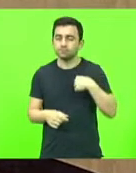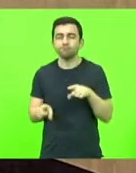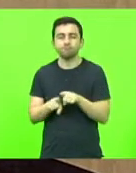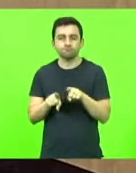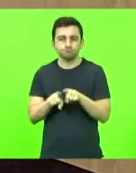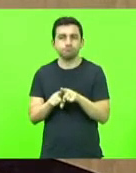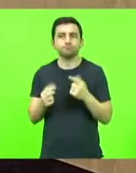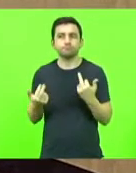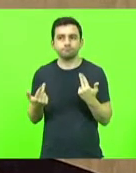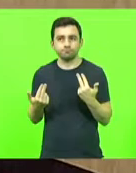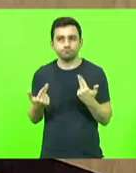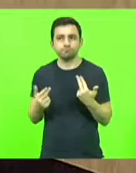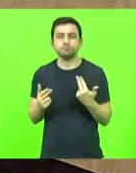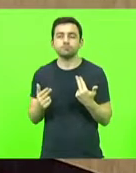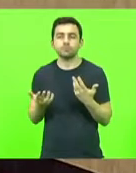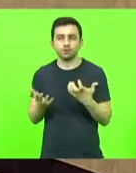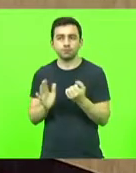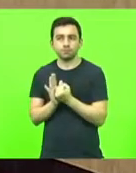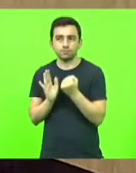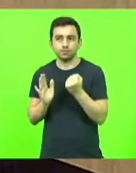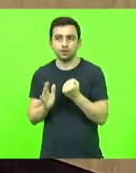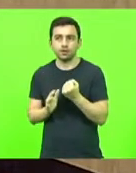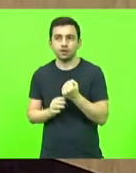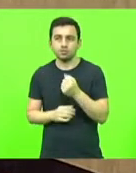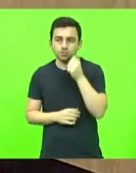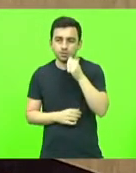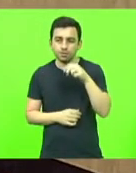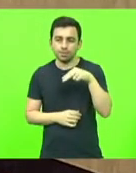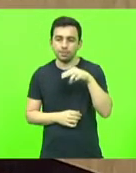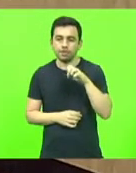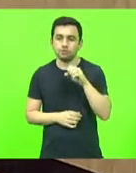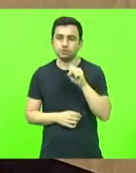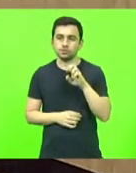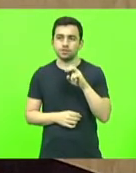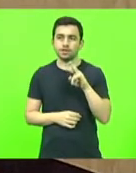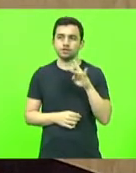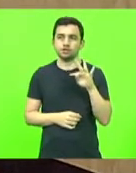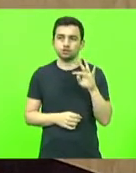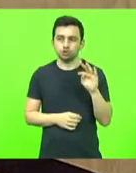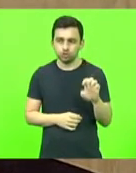quero registrar a presença da Neuzete aqui, secretária de Correia Pinto,